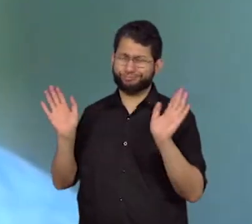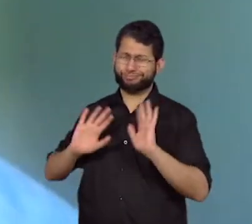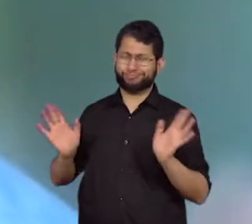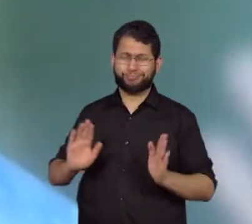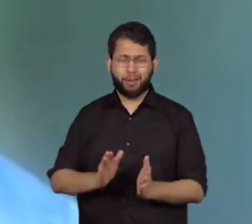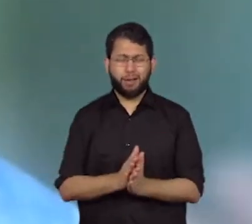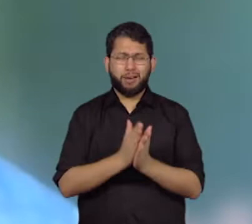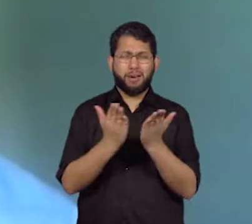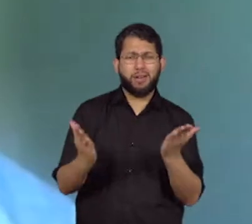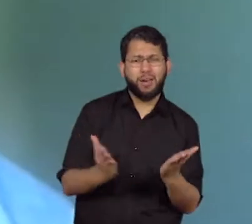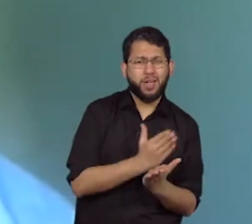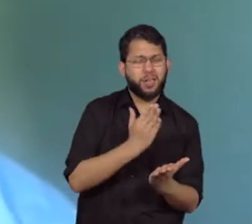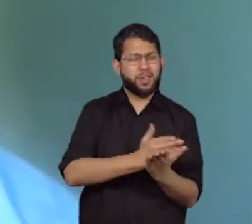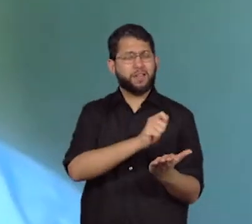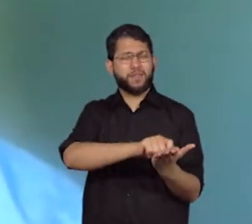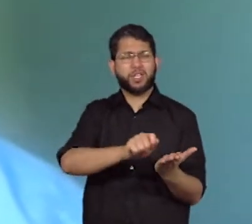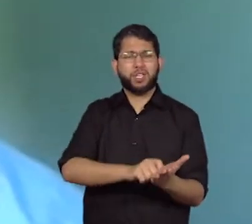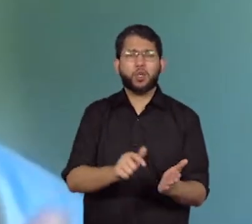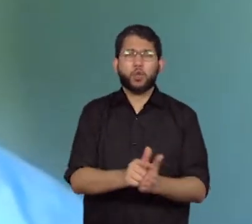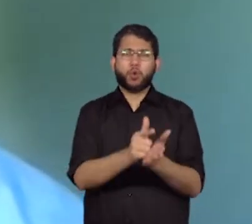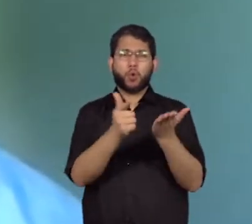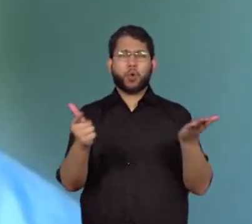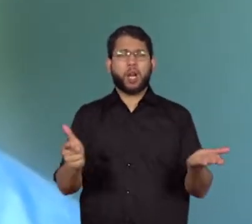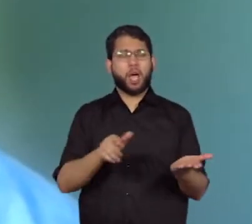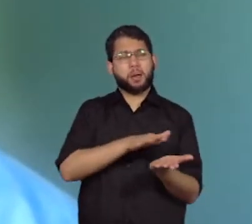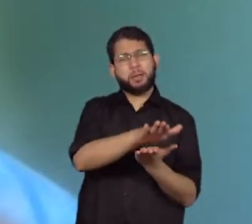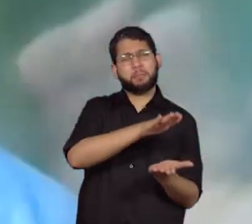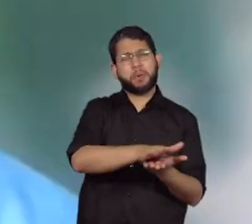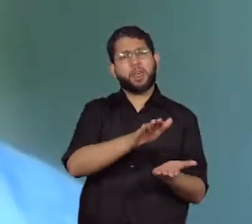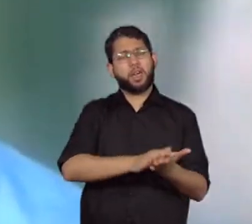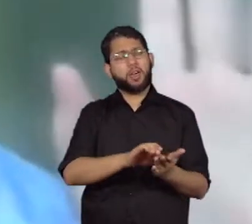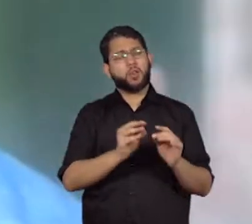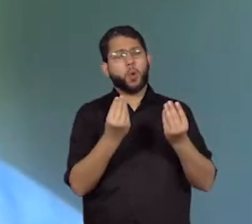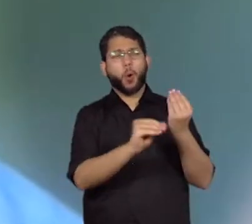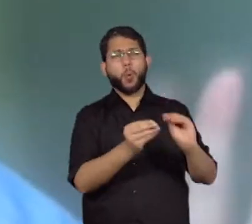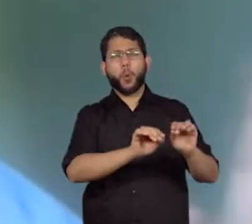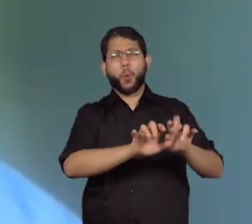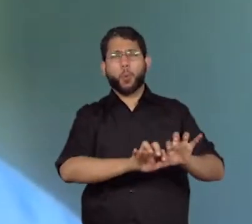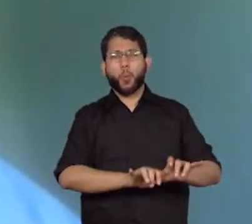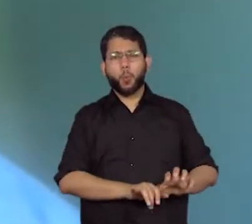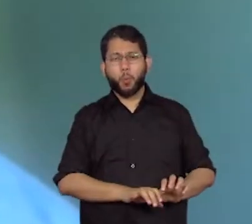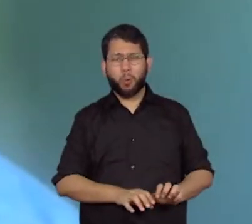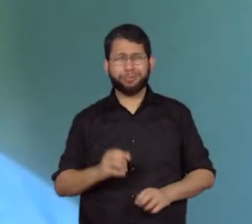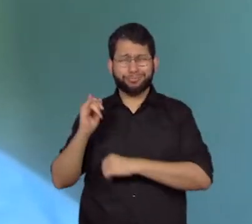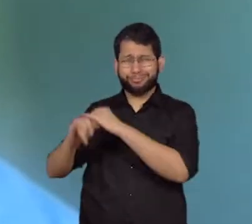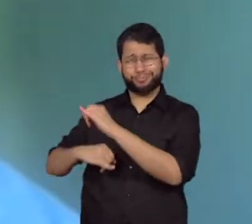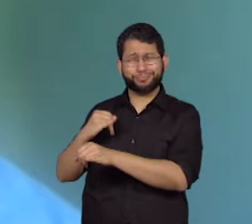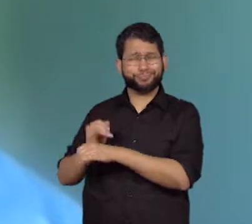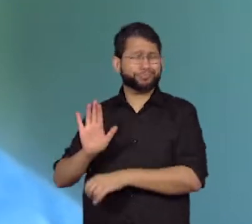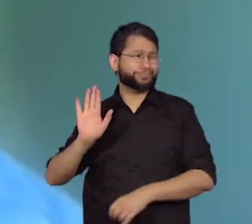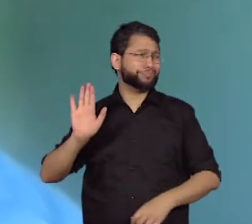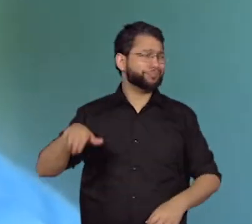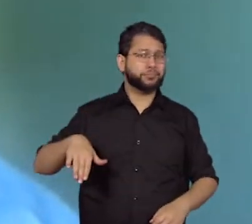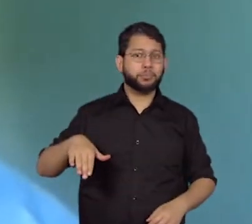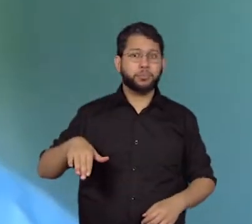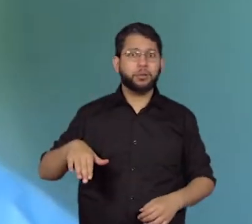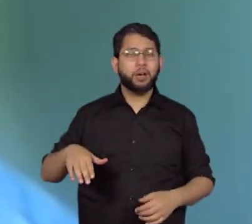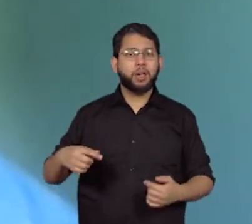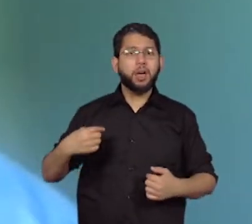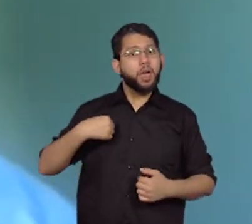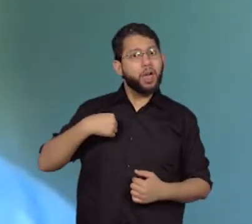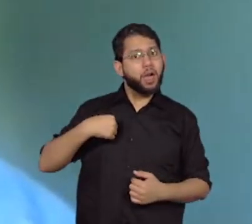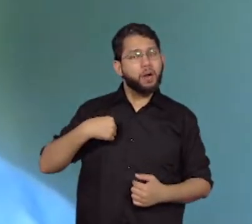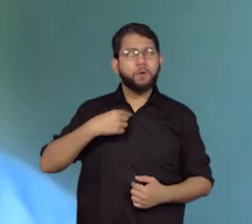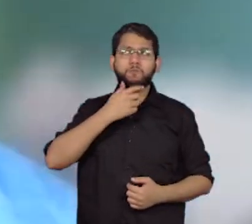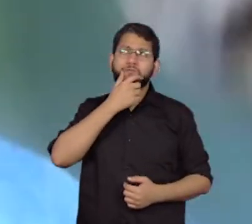impresso, a internet era uma coisa menor. E eu falei assim, mas, pô, eu olhava, né, os jornalistas tradicionais da redação, eu nunca vou escrever tão bem que